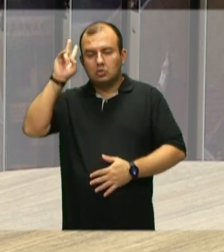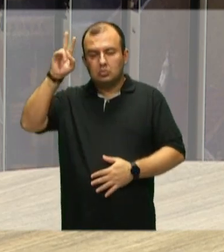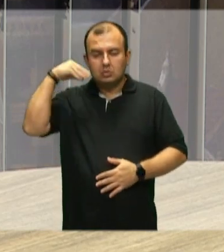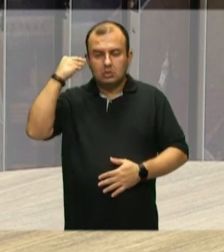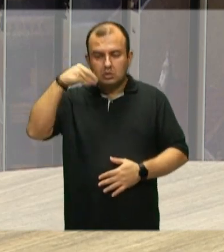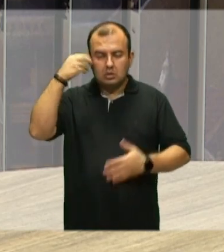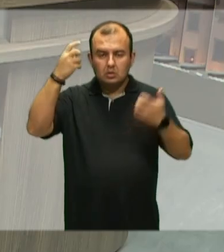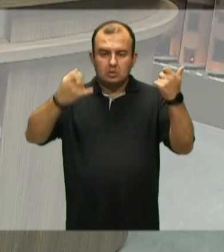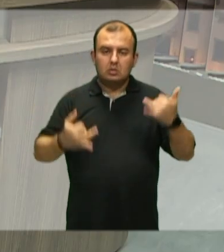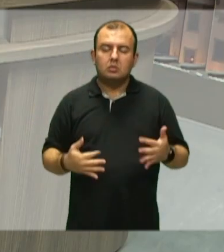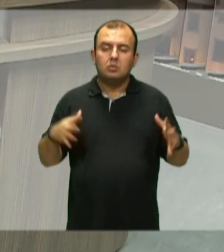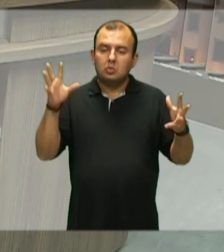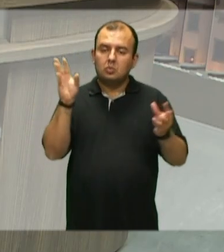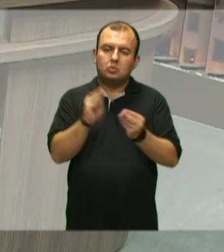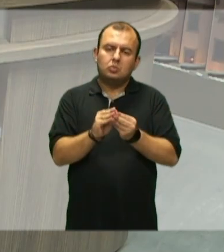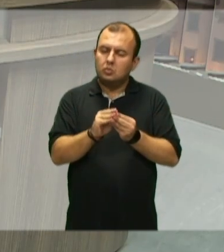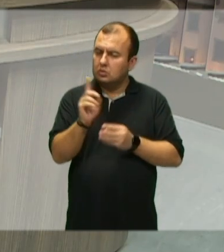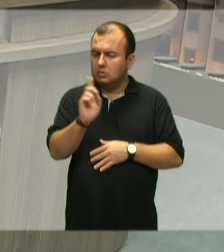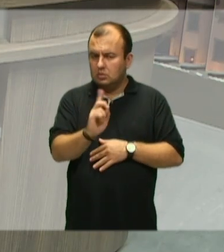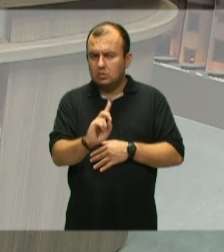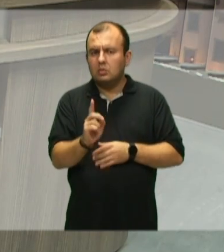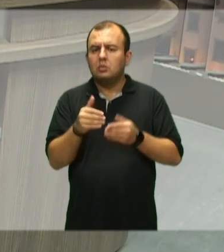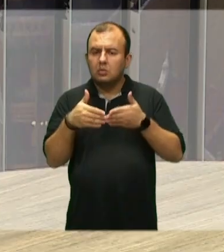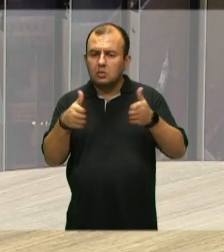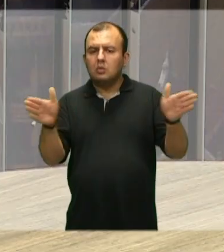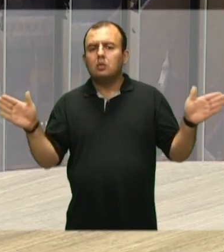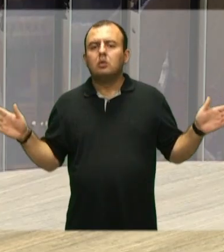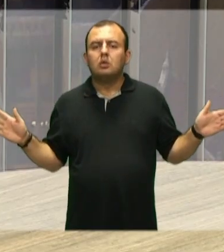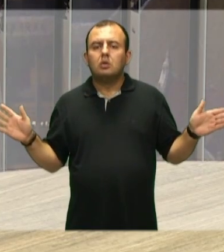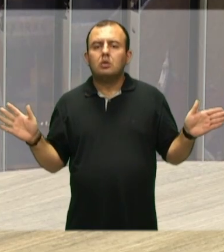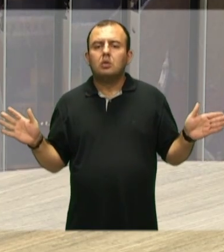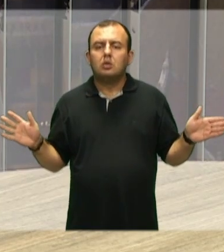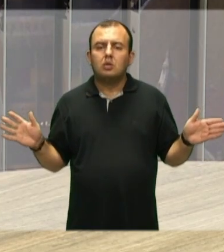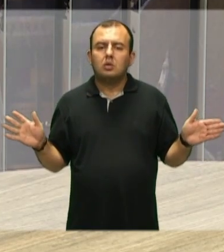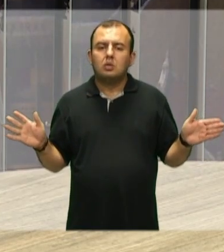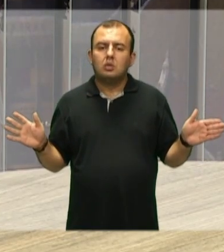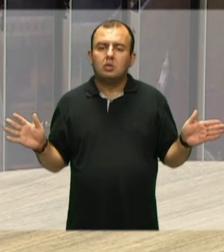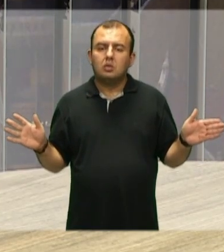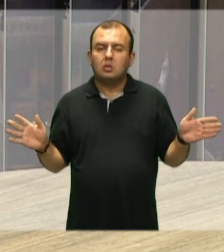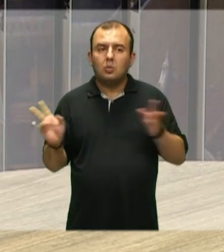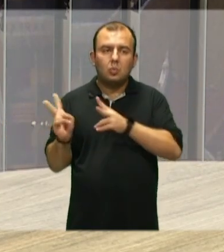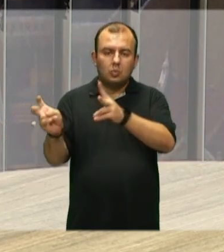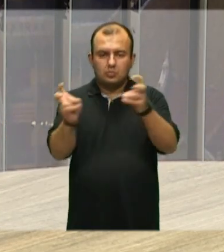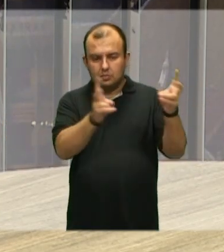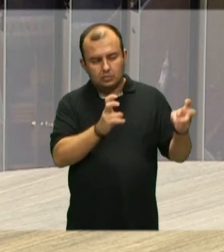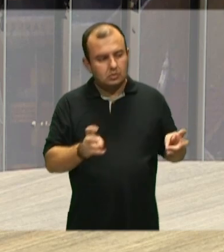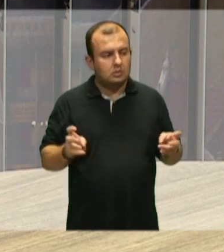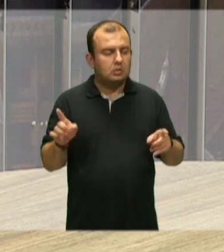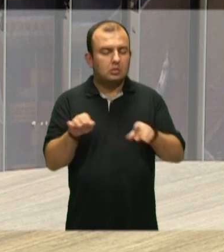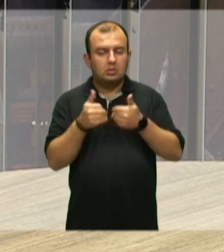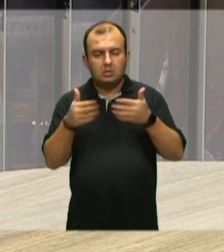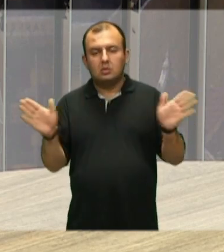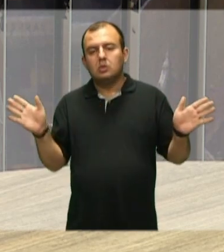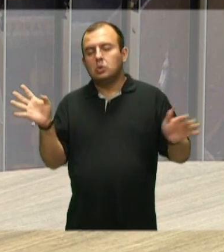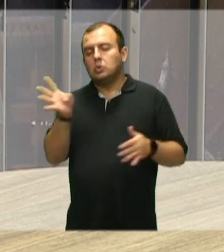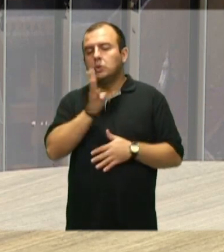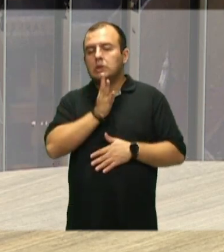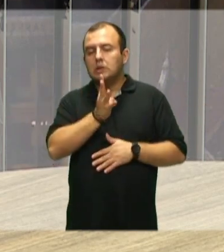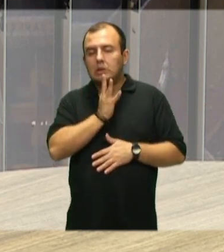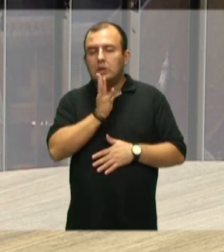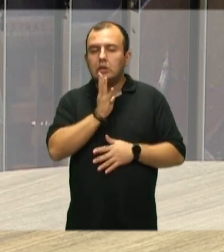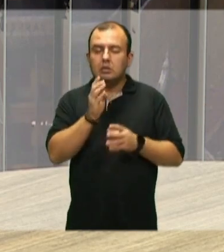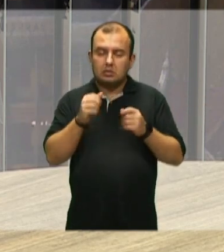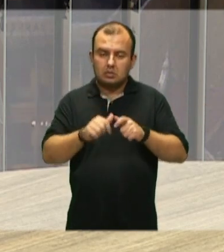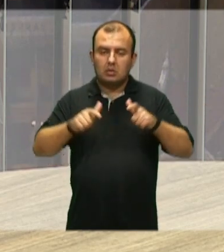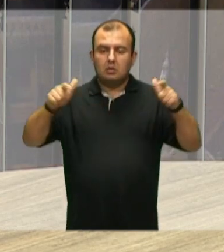gente, não para a gente chegar a conclusão nenhuma, mas para a gente abrir a nossa percepção, né, o nosso conhecimento, acho para a gente